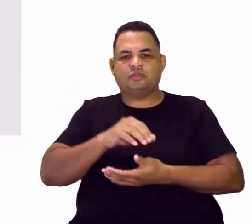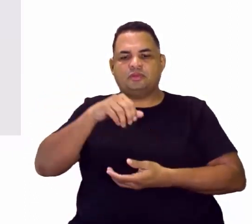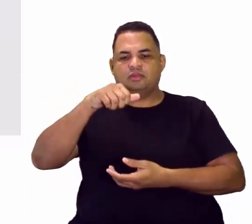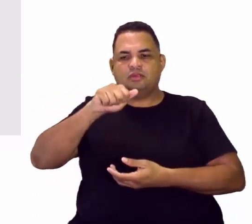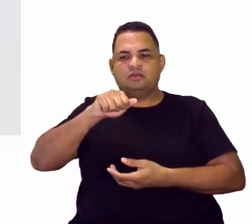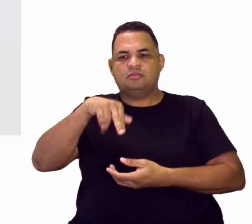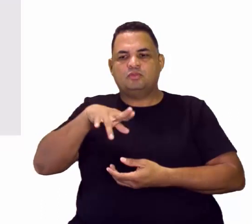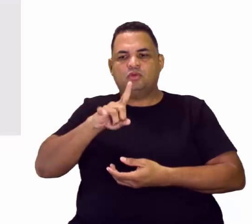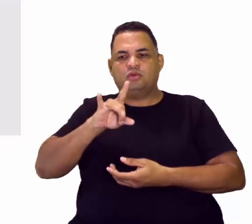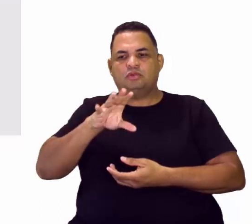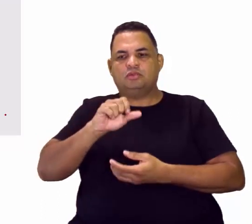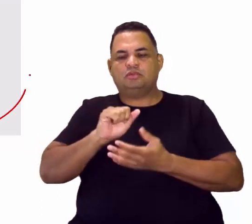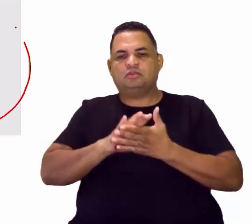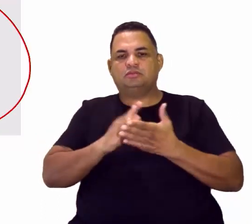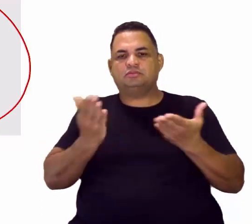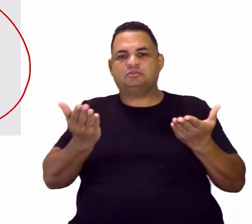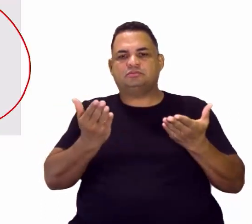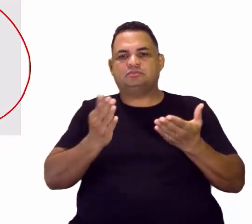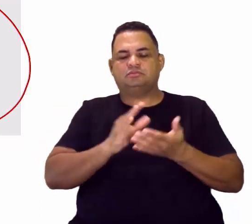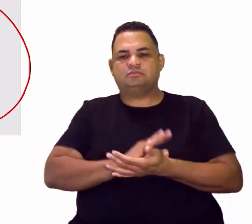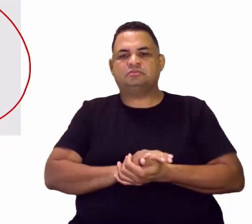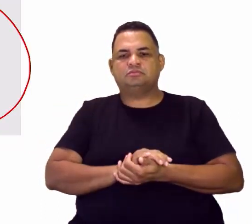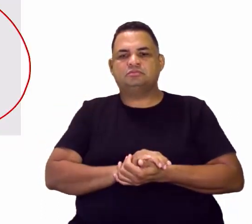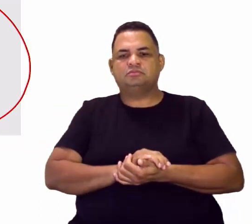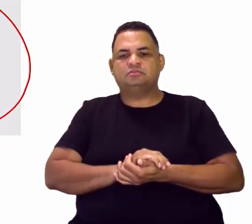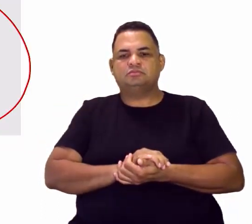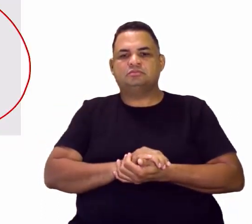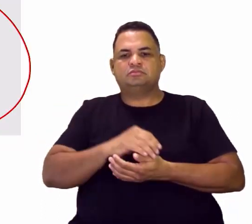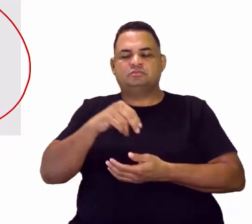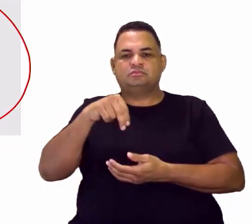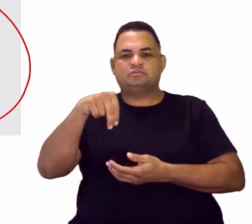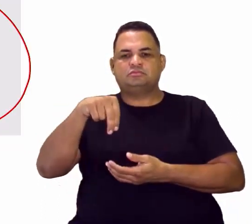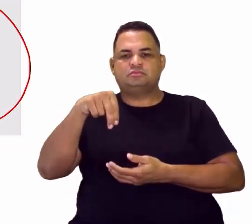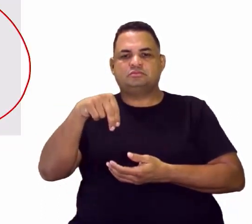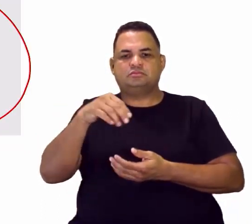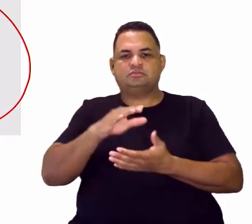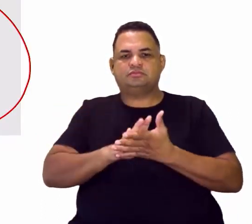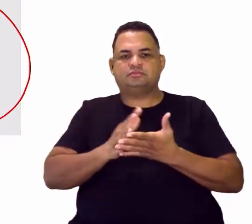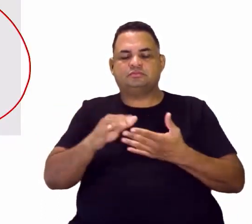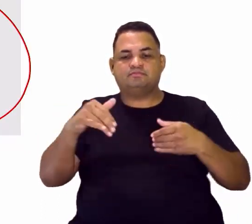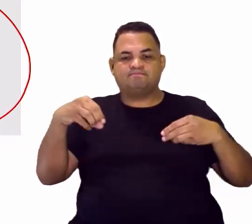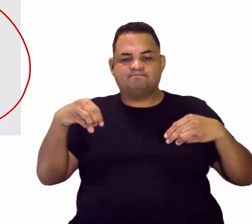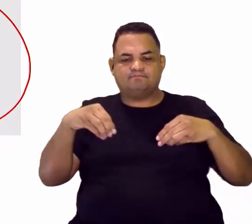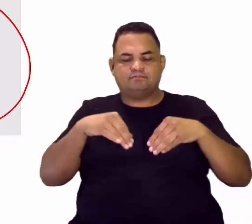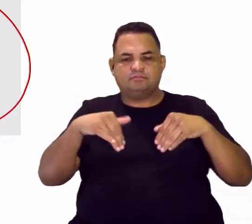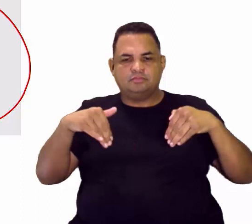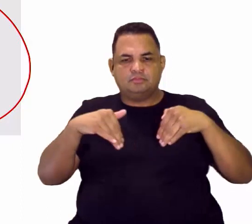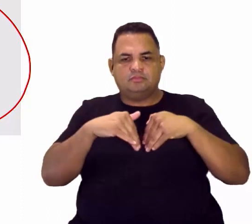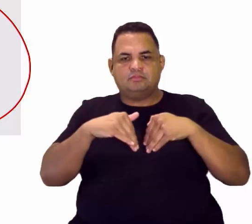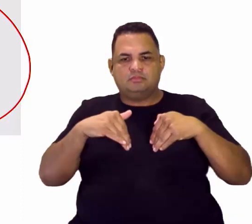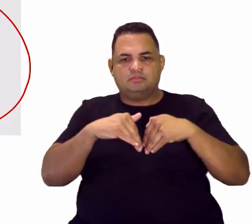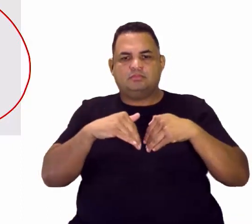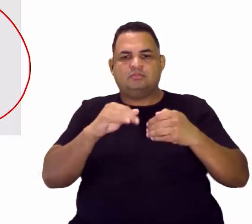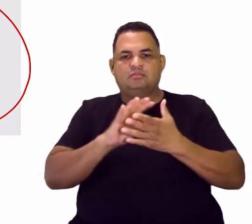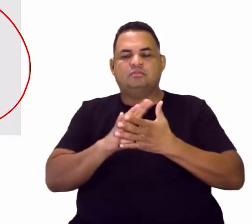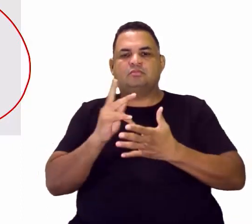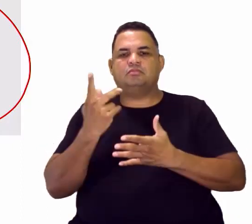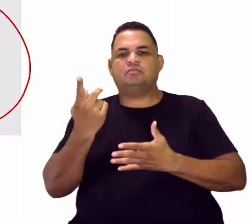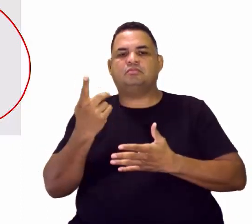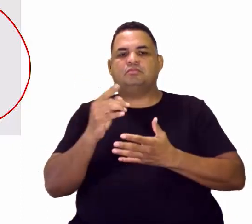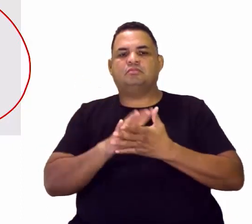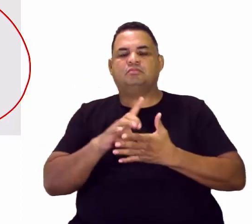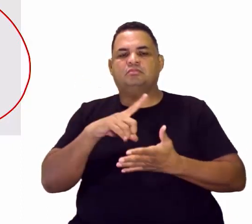outra, o nitrogênio, ele atrai o hidrogênio da outra.